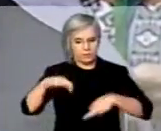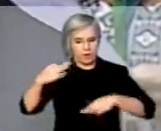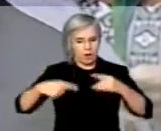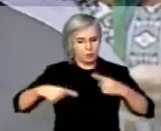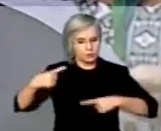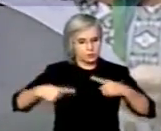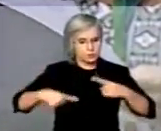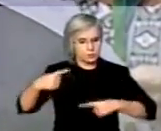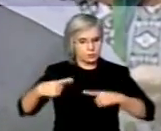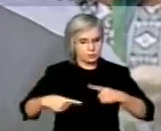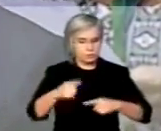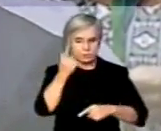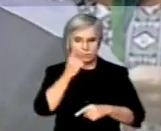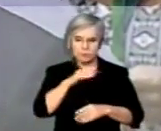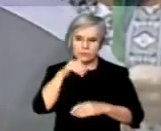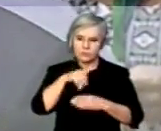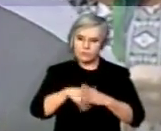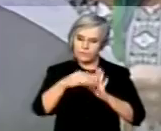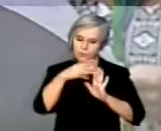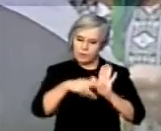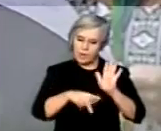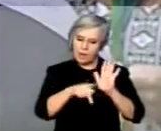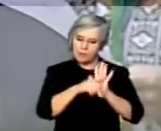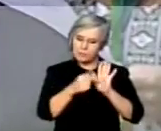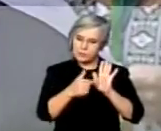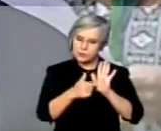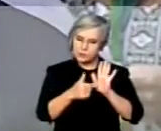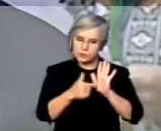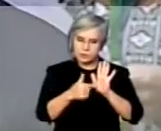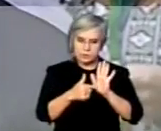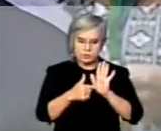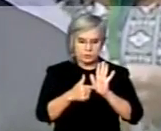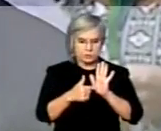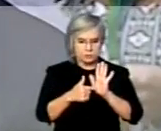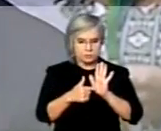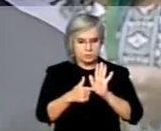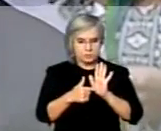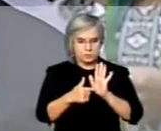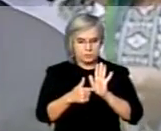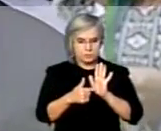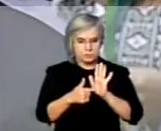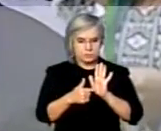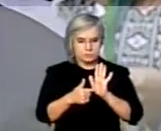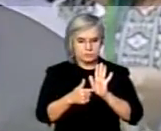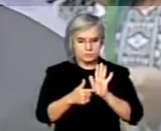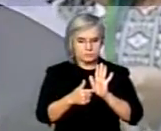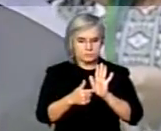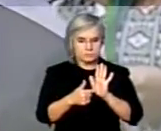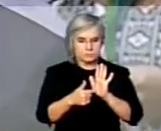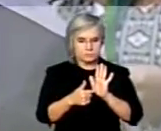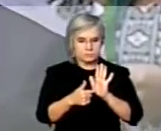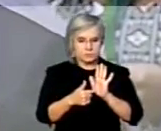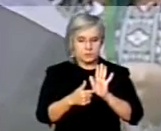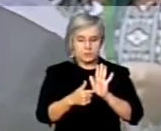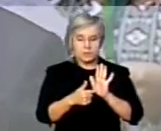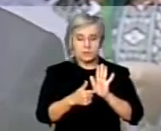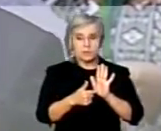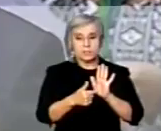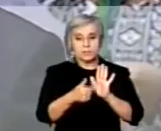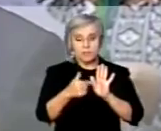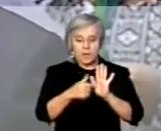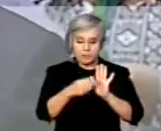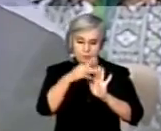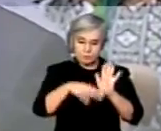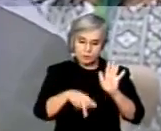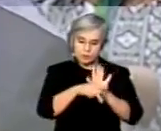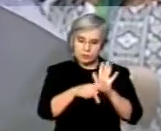discussão, para que votemos a medida provisória enviada a esta casa pela então presidente Dilma Rousseff. E é